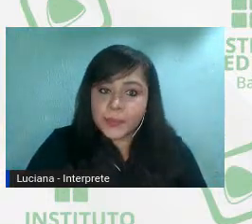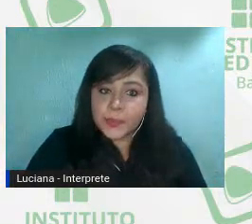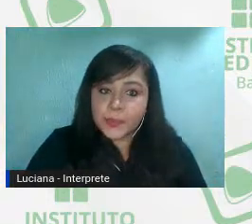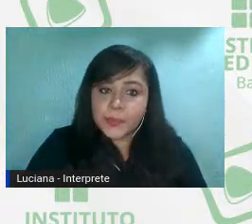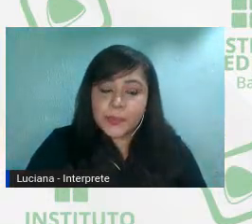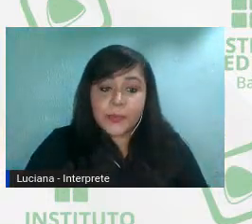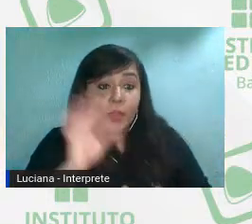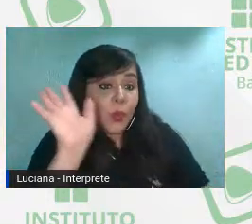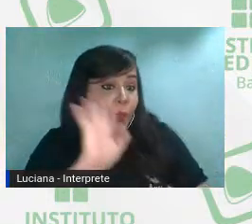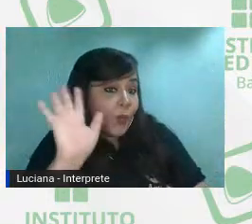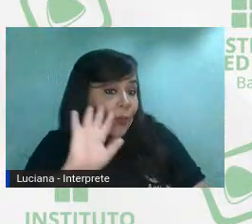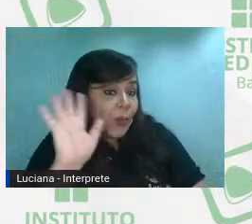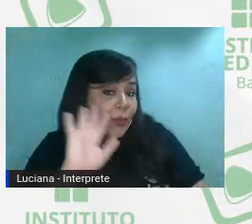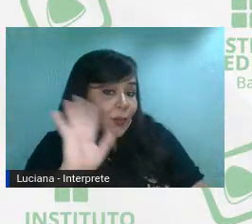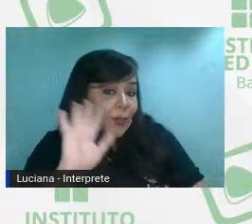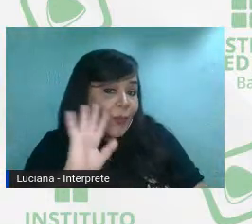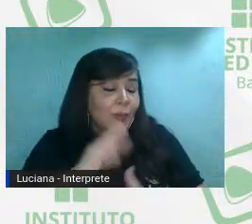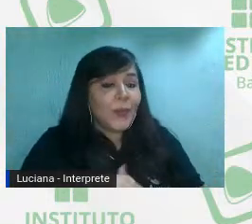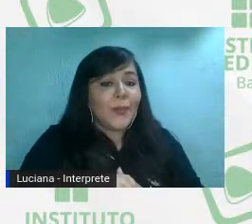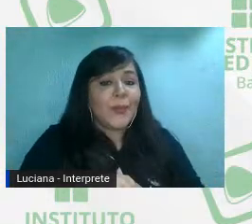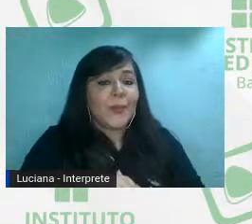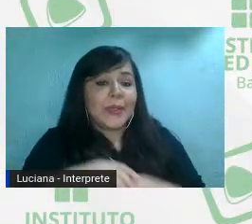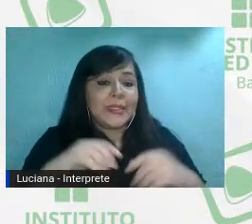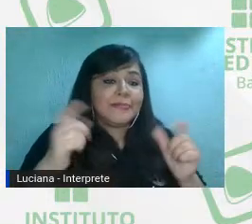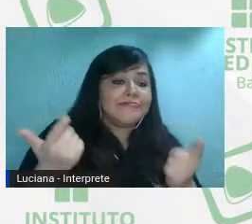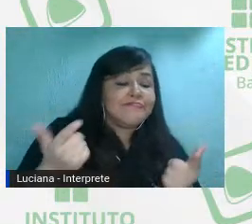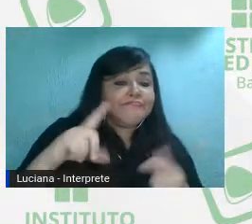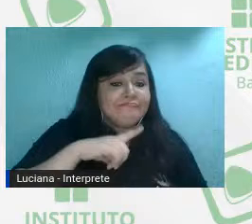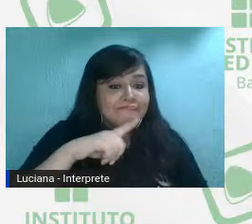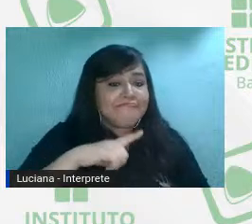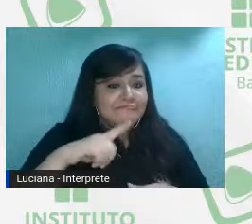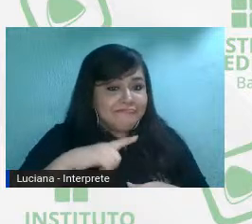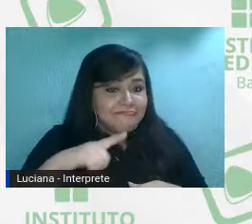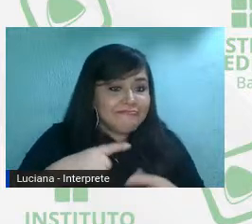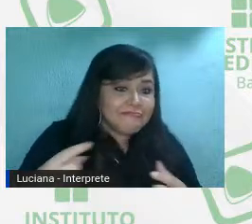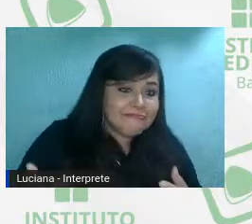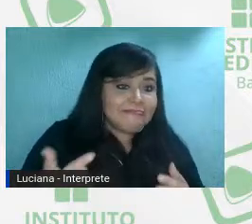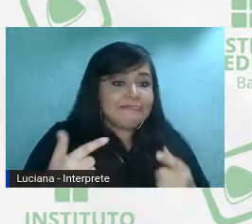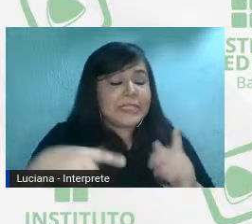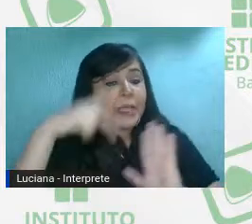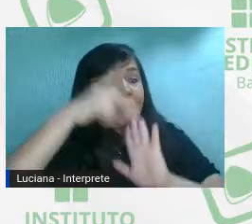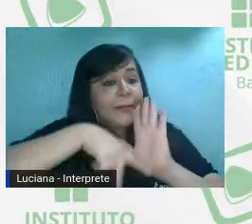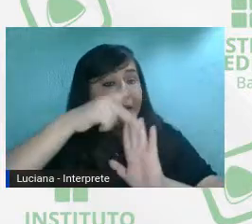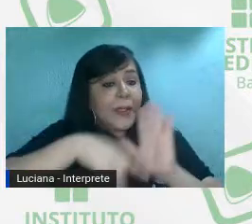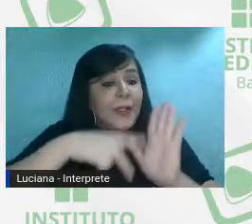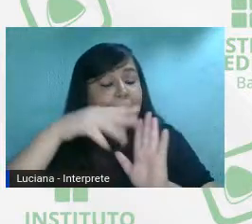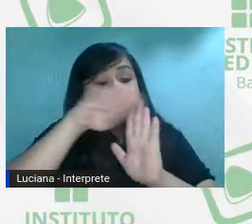Olá, pessoal. A plataforma Khan Academy traz algo